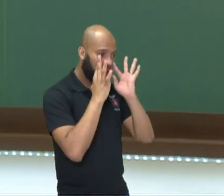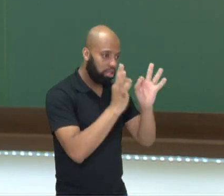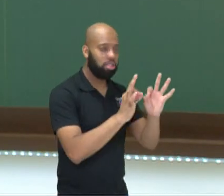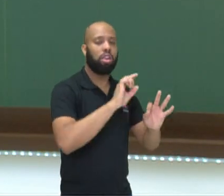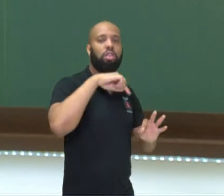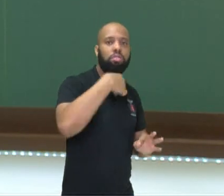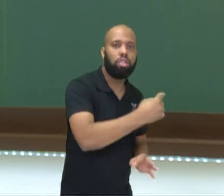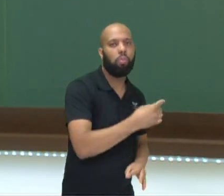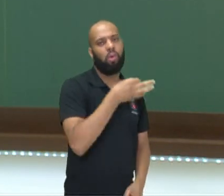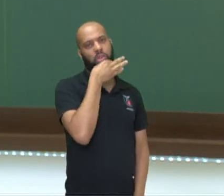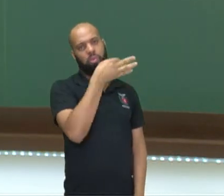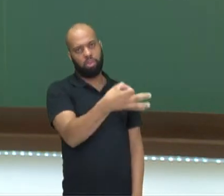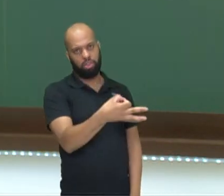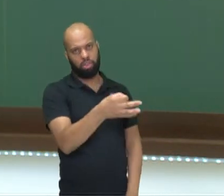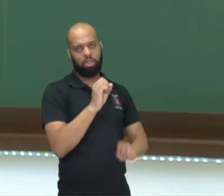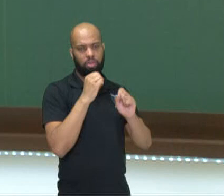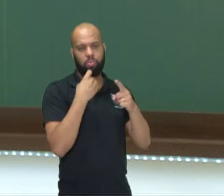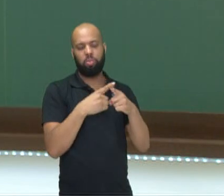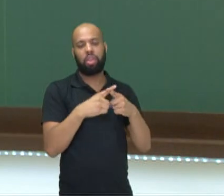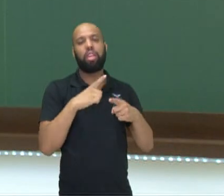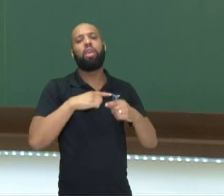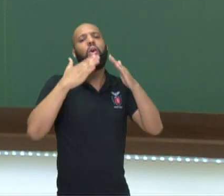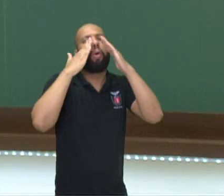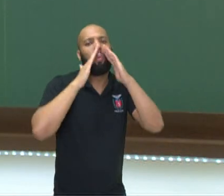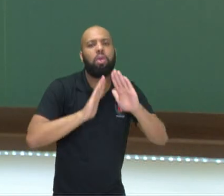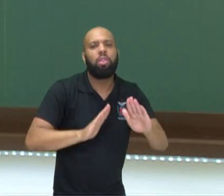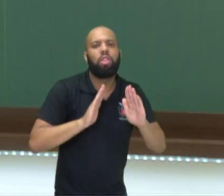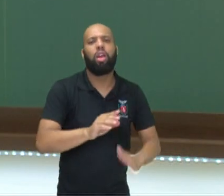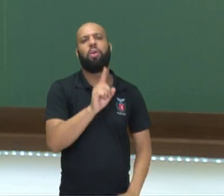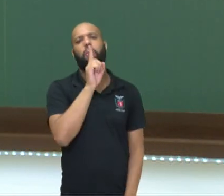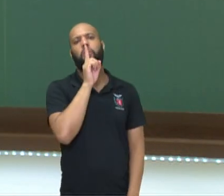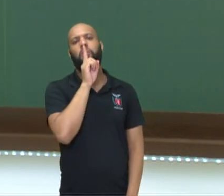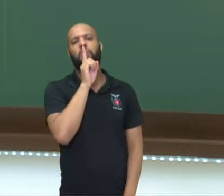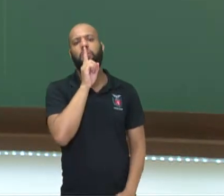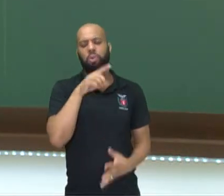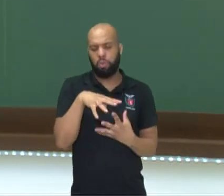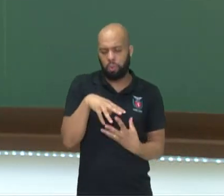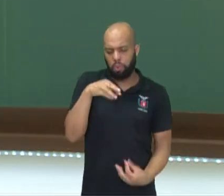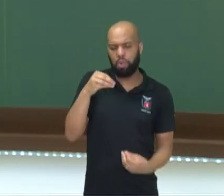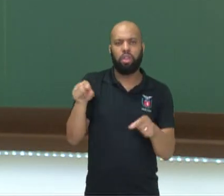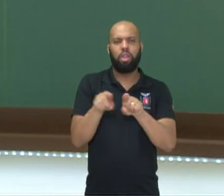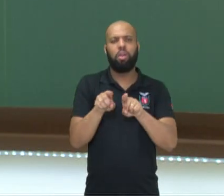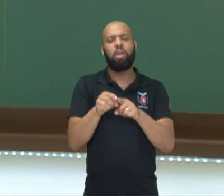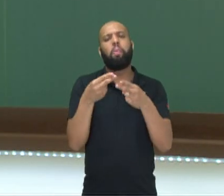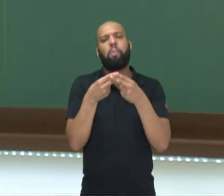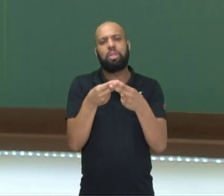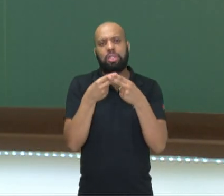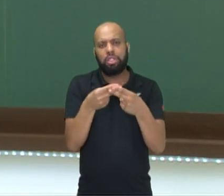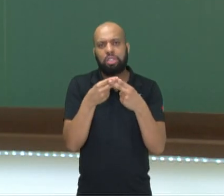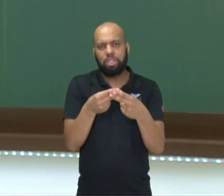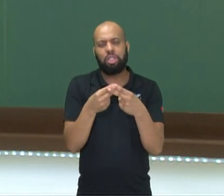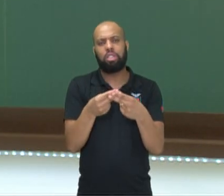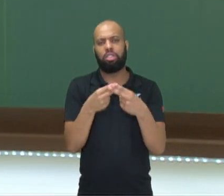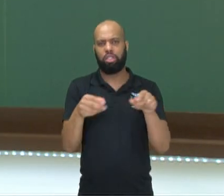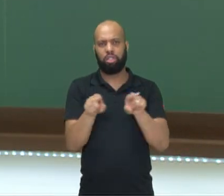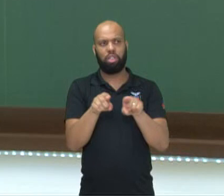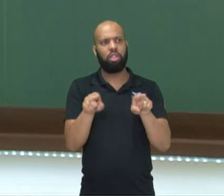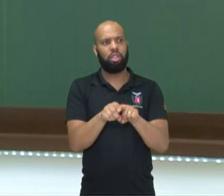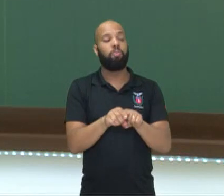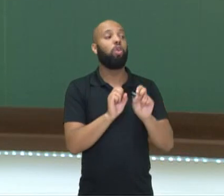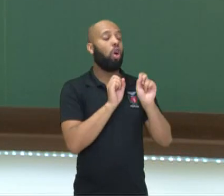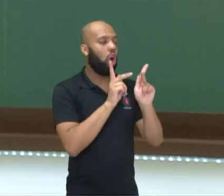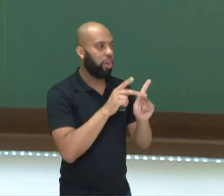escutar é justamente a gente ter essa humildade, esse silêncio dentro da alma, essa paciência de se dispor a